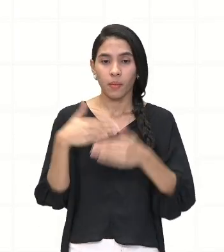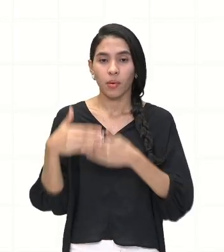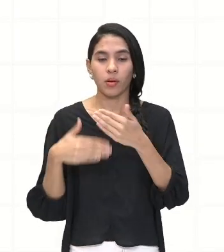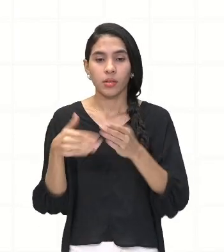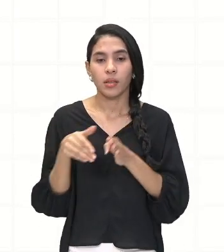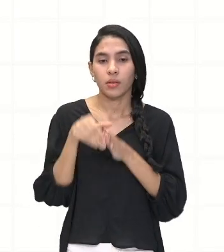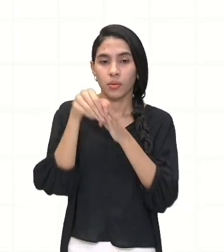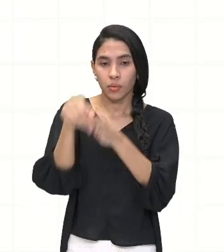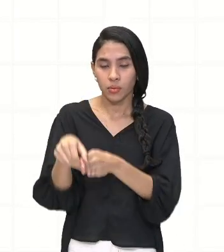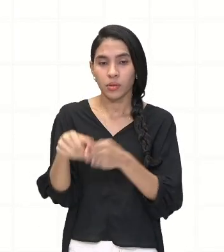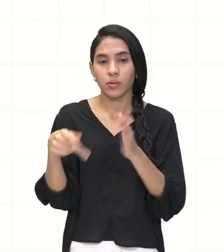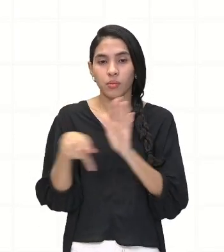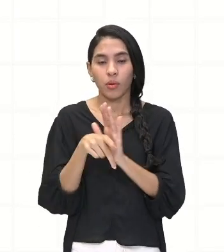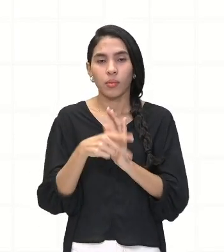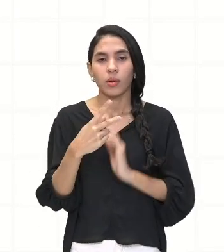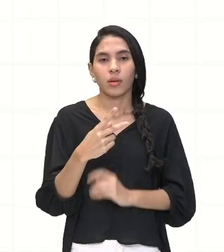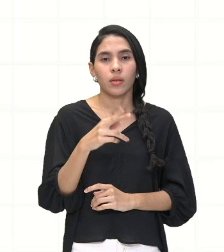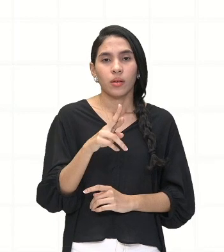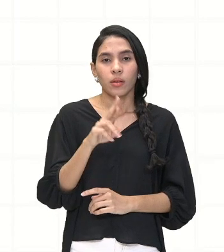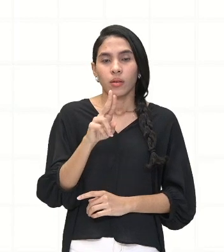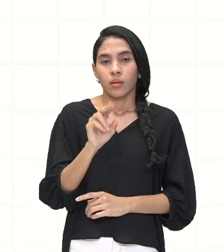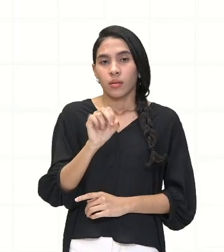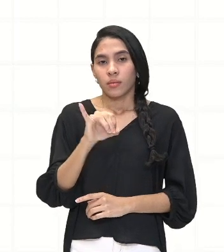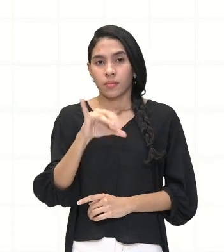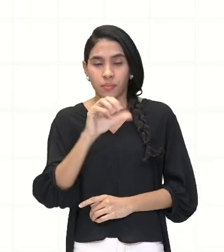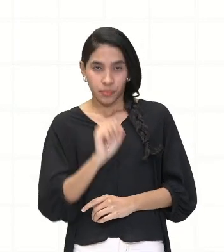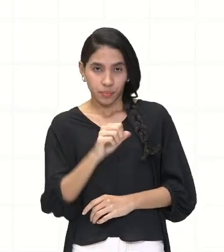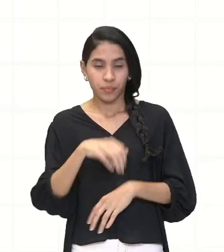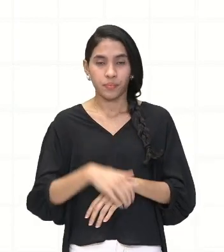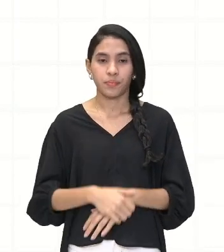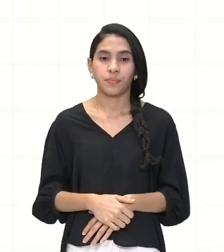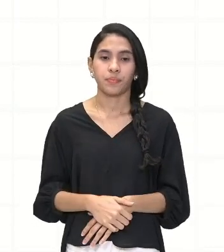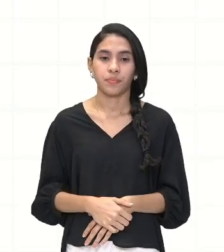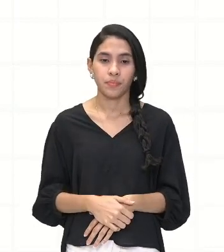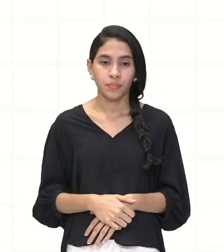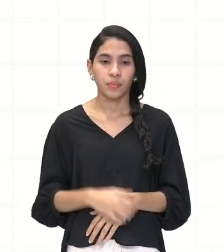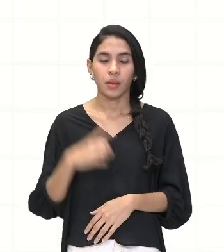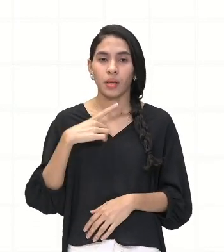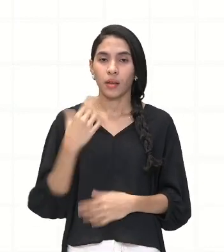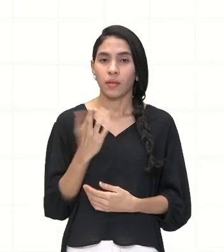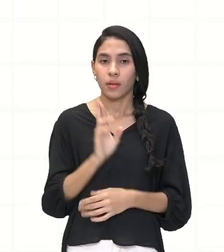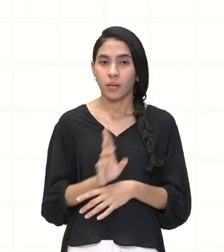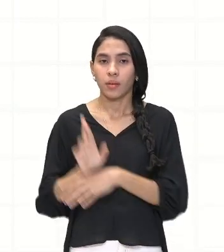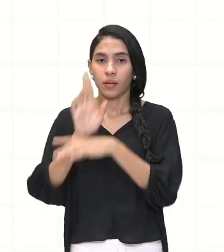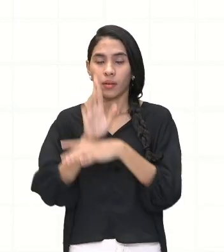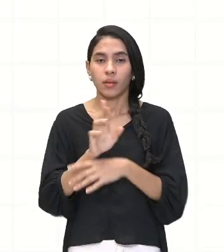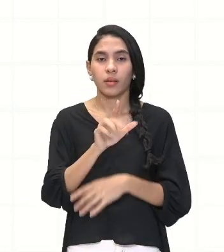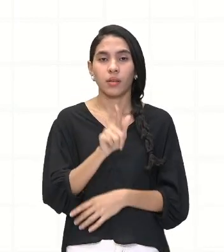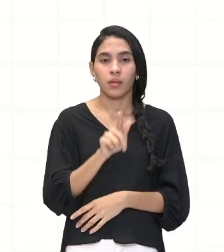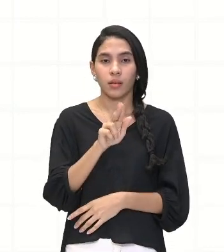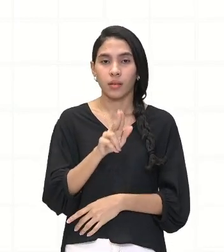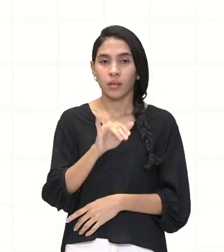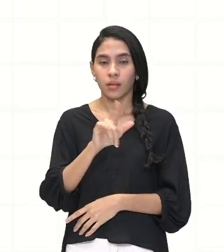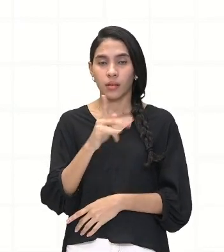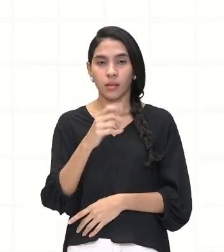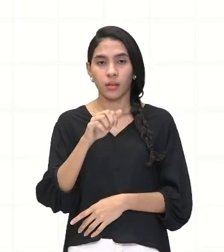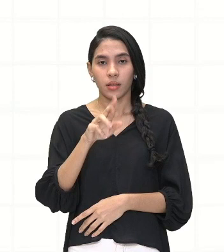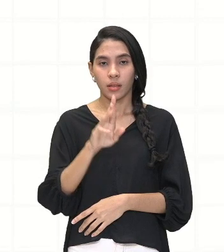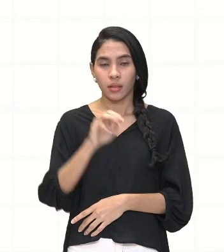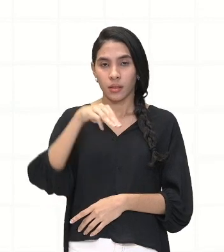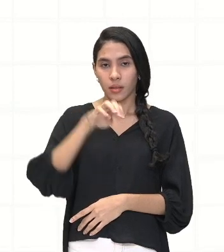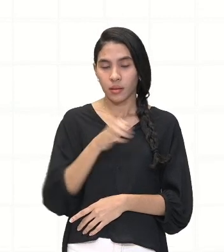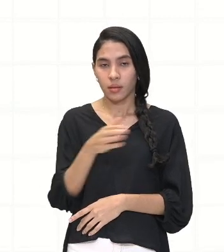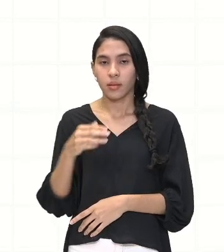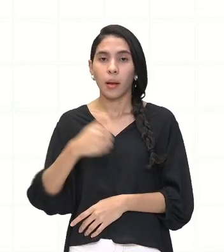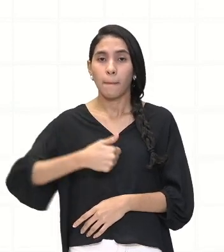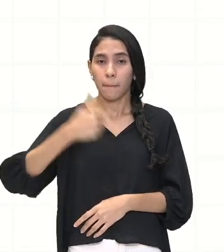pela Prússia, que era o reino mais industrializado da região, sob a liderança de Guilherme I e de Otto von Bismarck, e